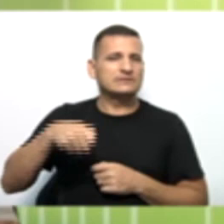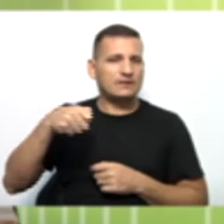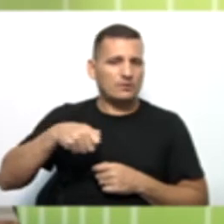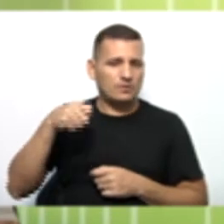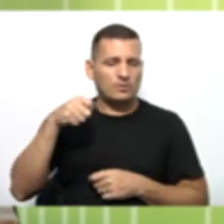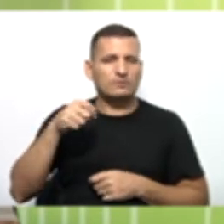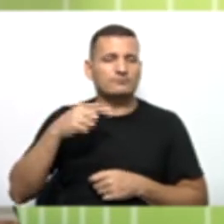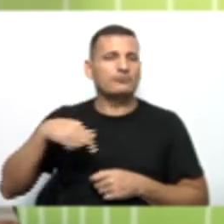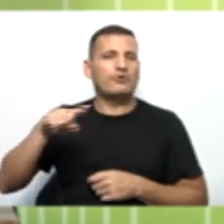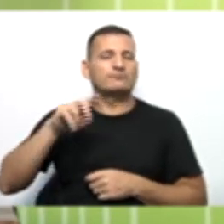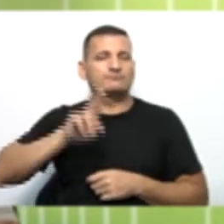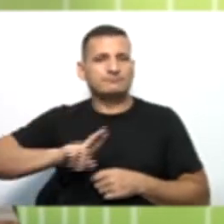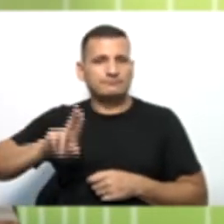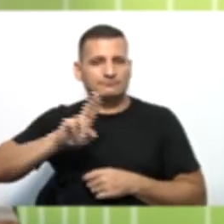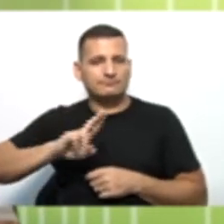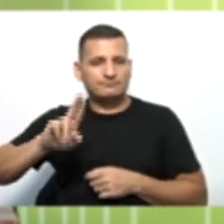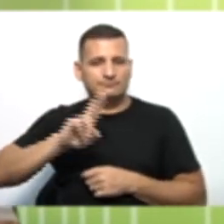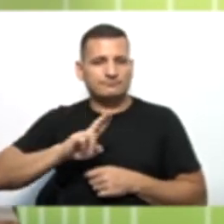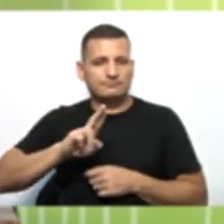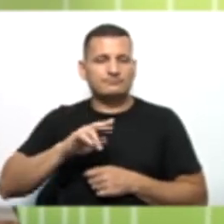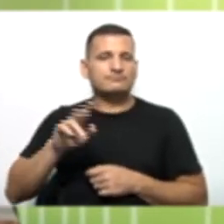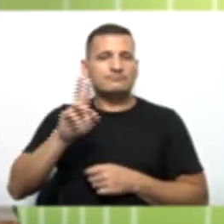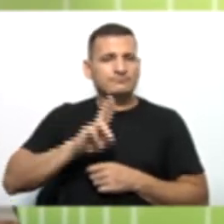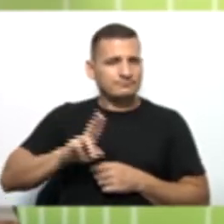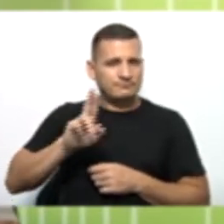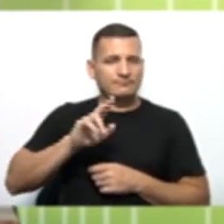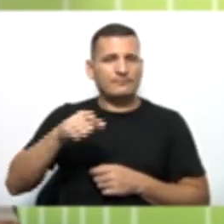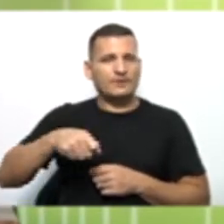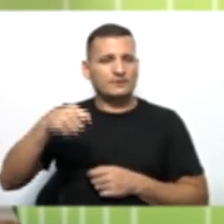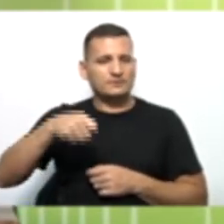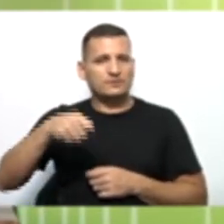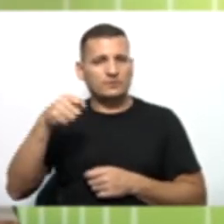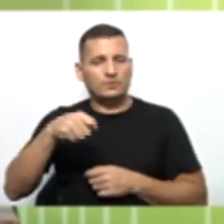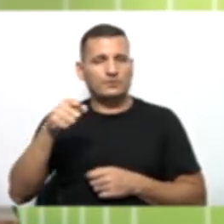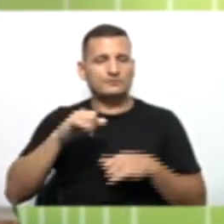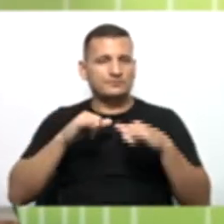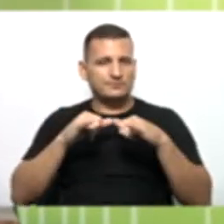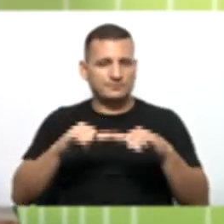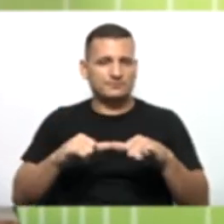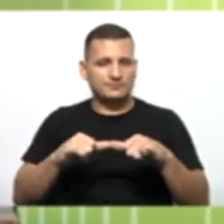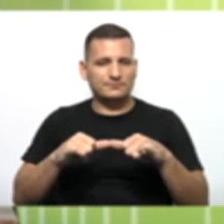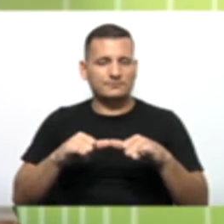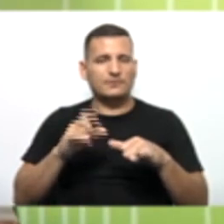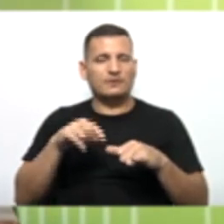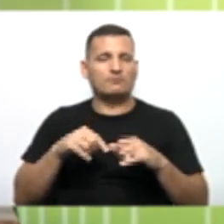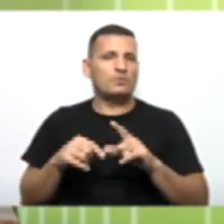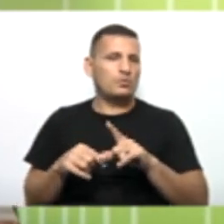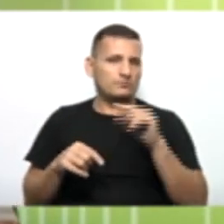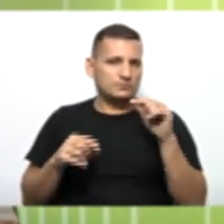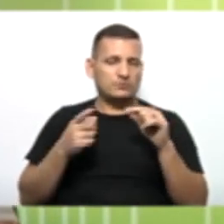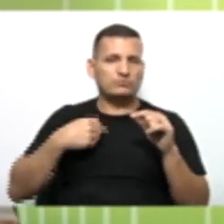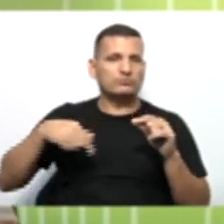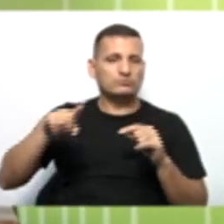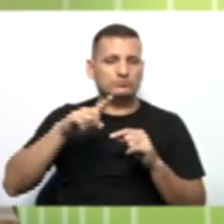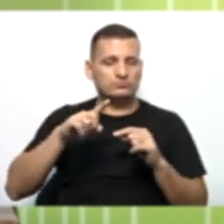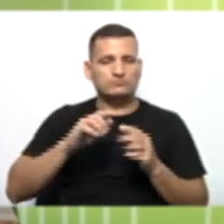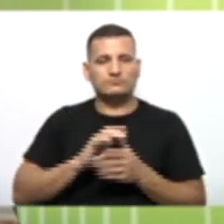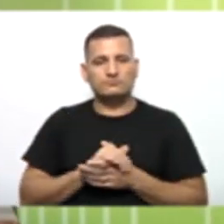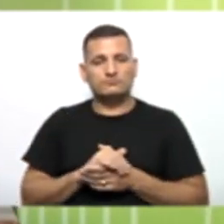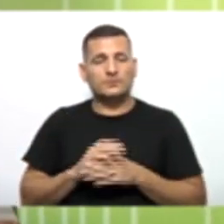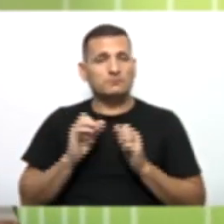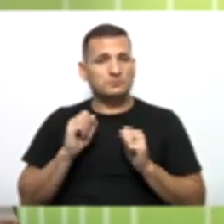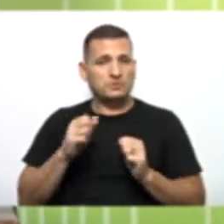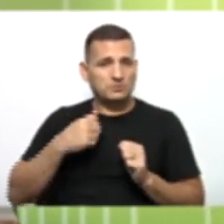nós utilizamos. Utilizar sacolas em supermercado é uma opção nossa. Nós poderíamos ir